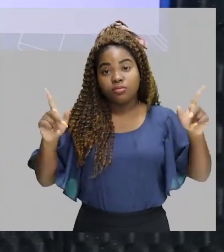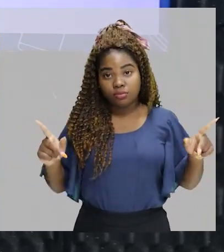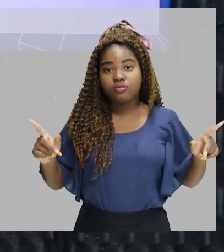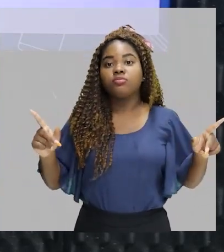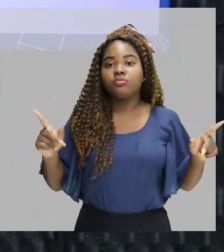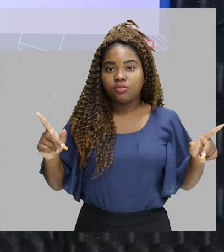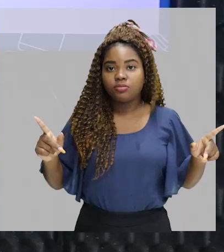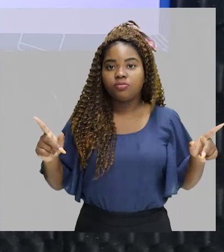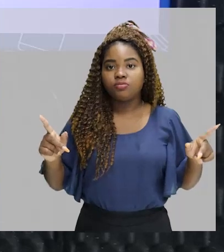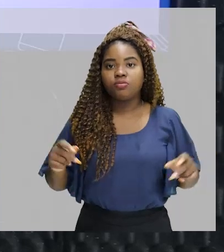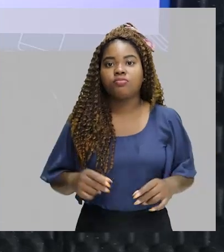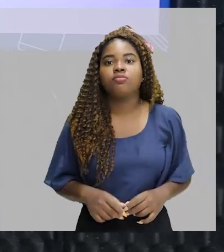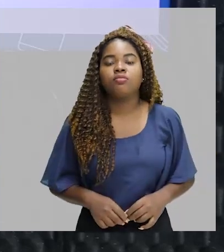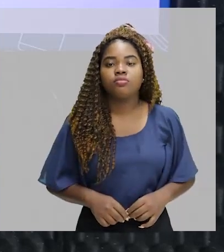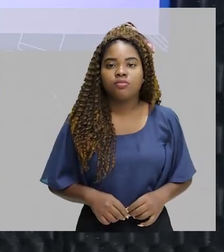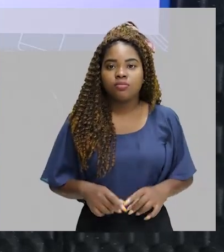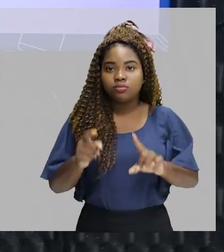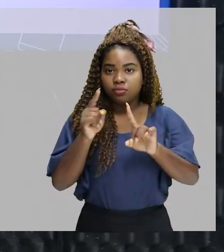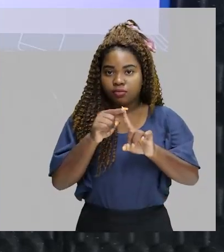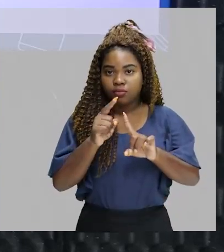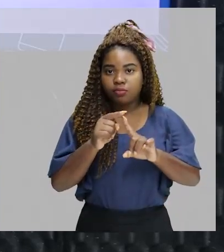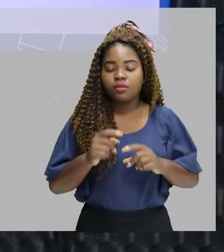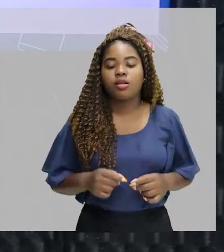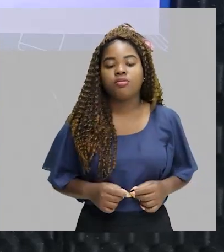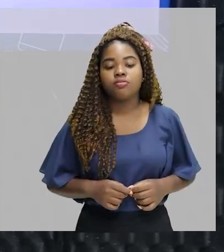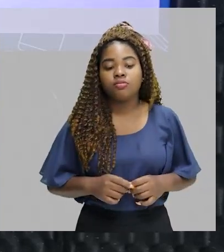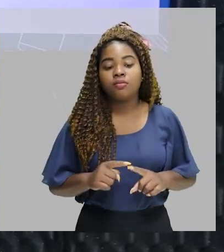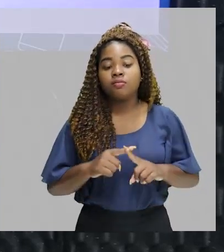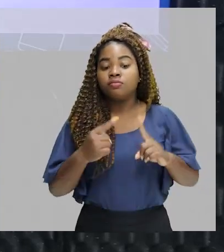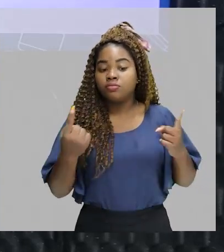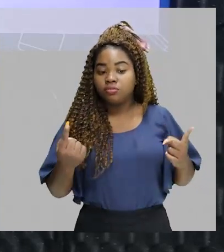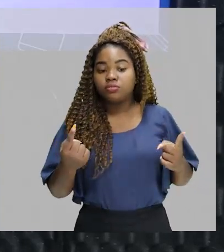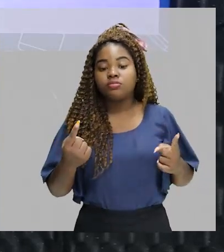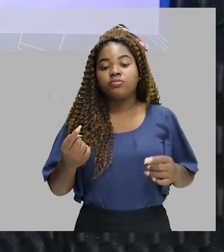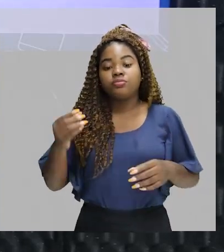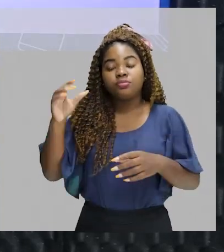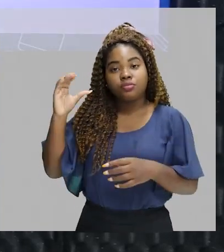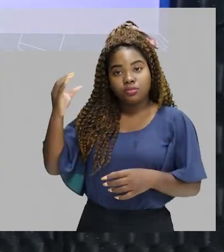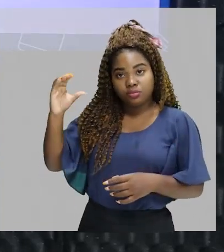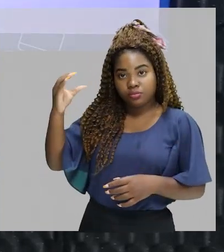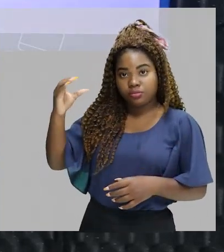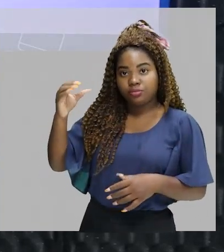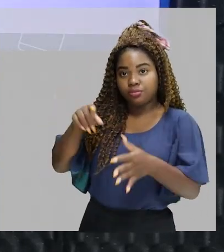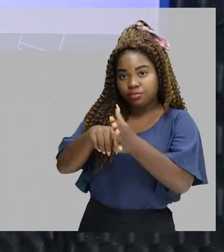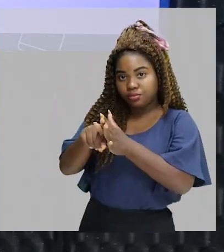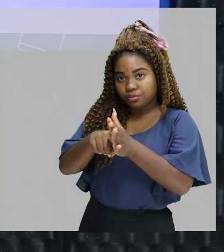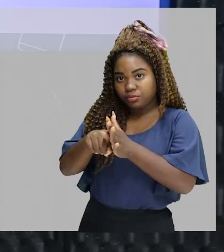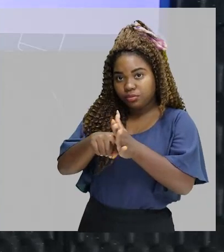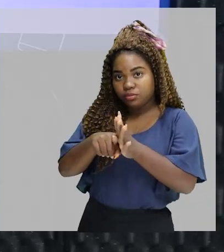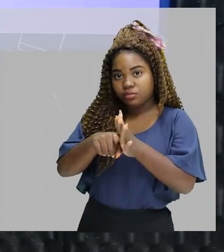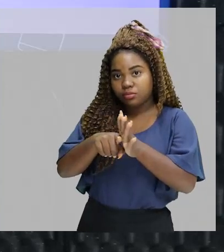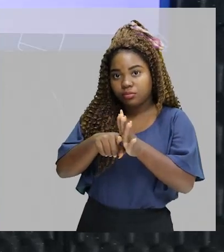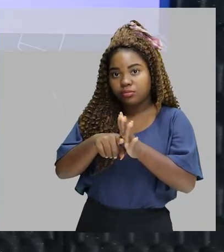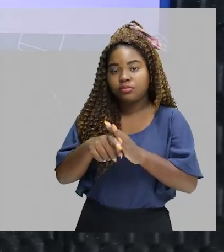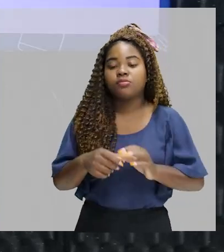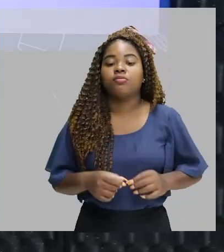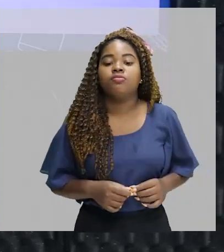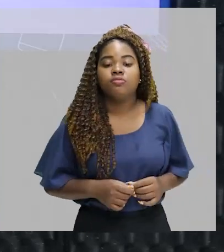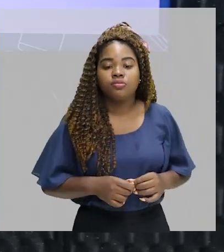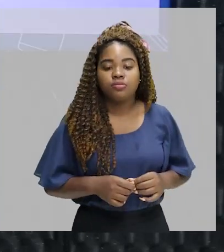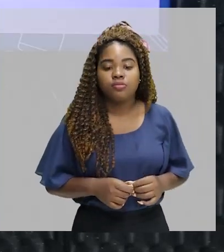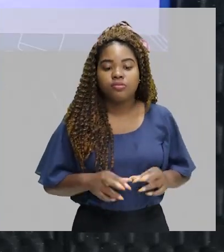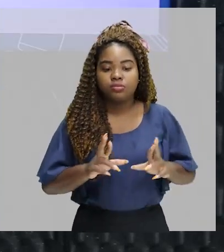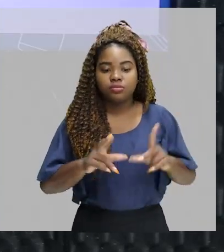raças. No entanto, já se comprovou cientificamente que as diferenças físicas e genéticas que os